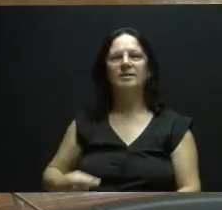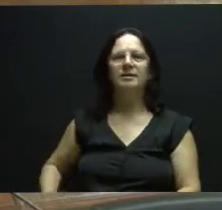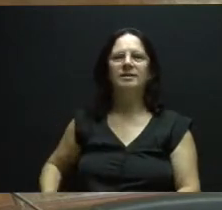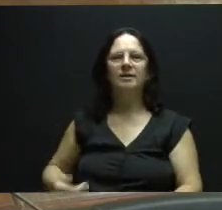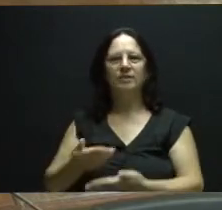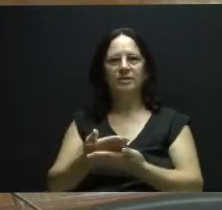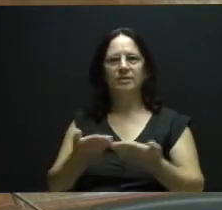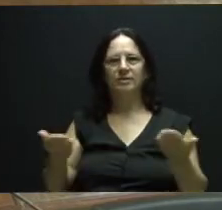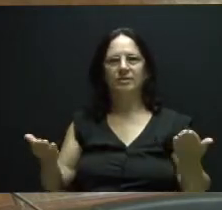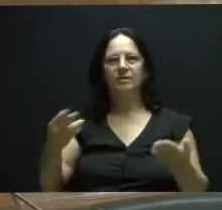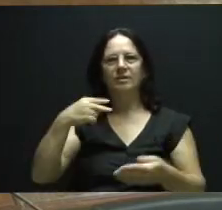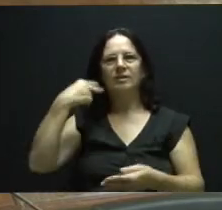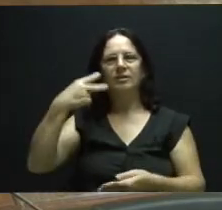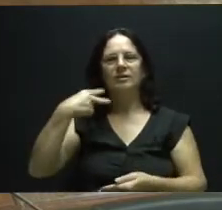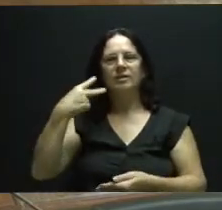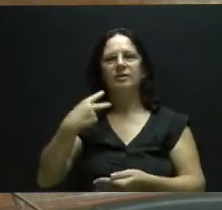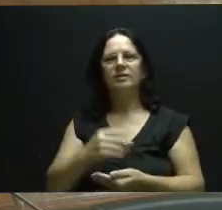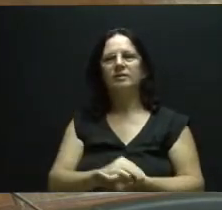vereadores